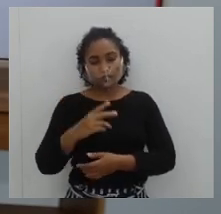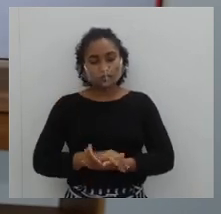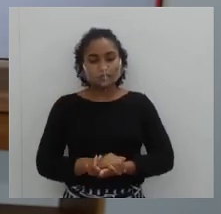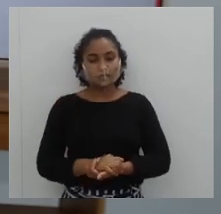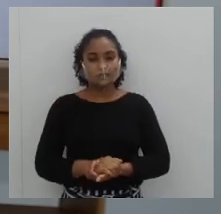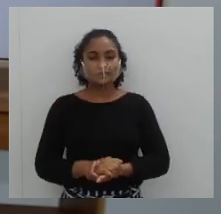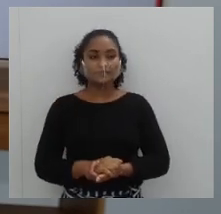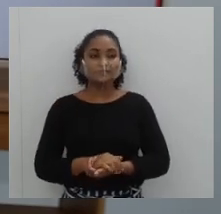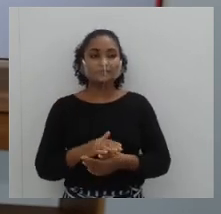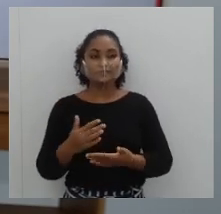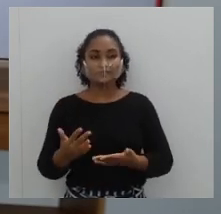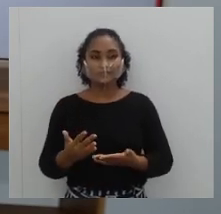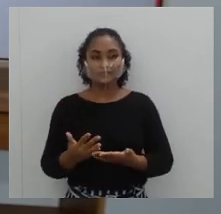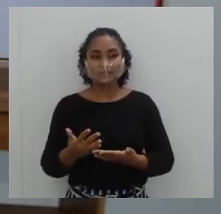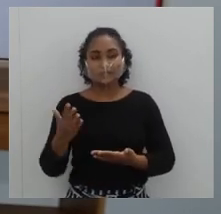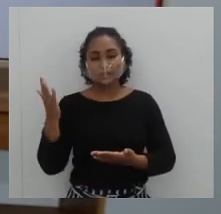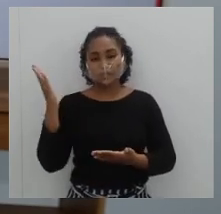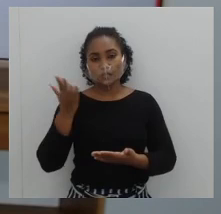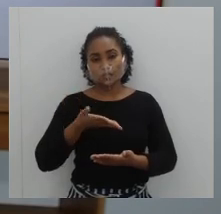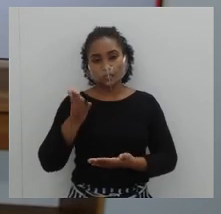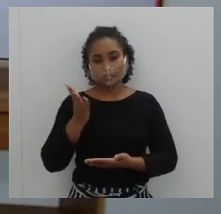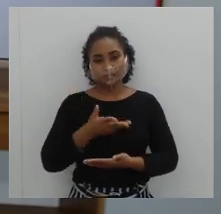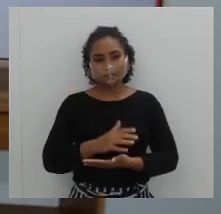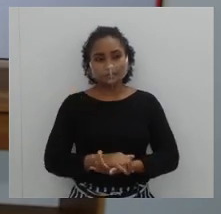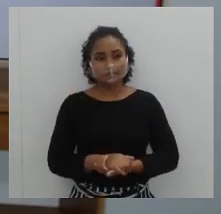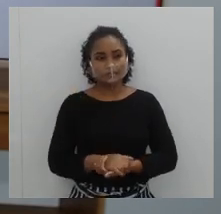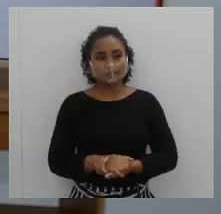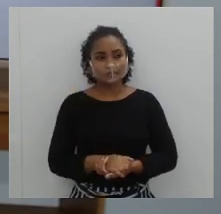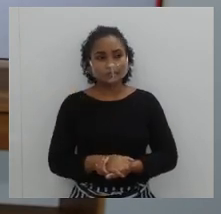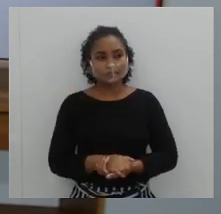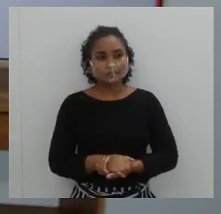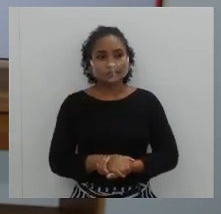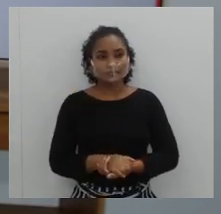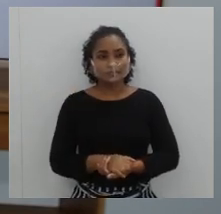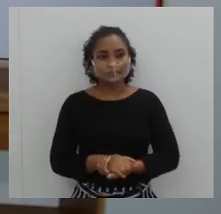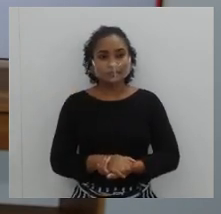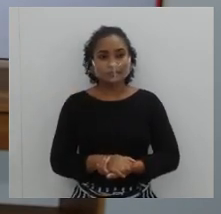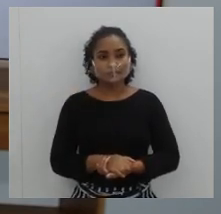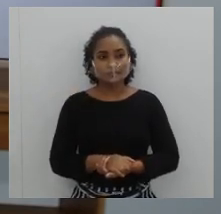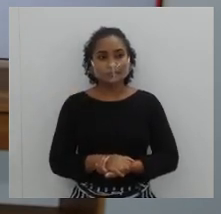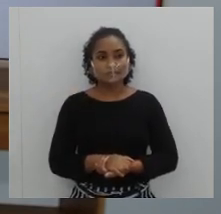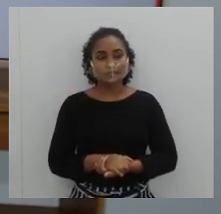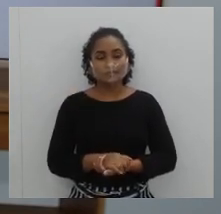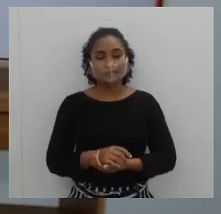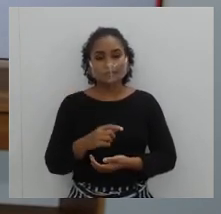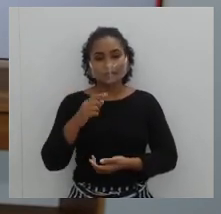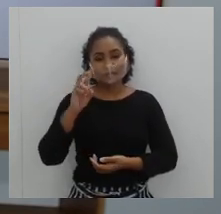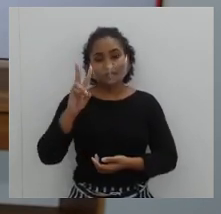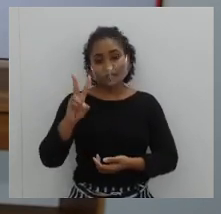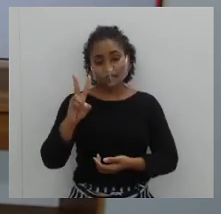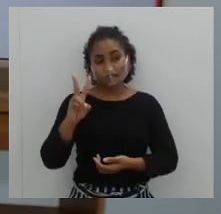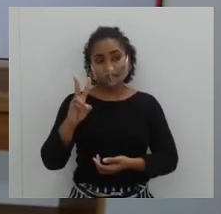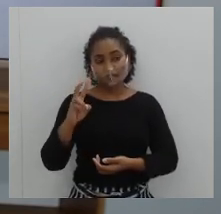menos F mais F são simétricos. Né? Então vai resultar